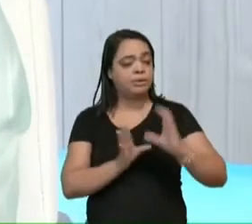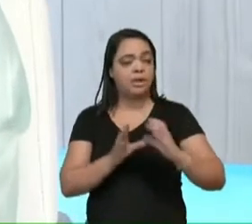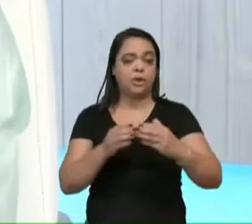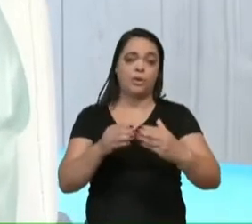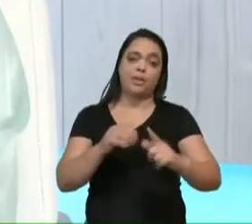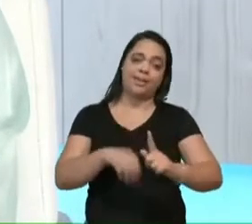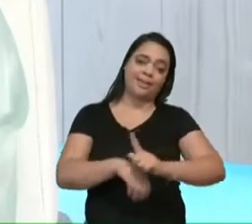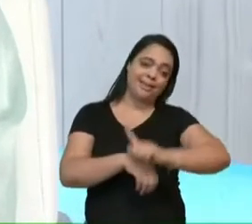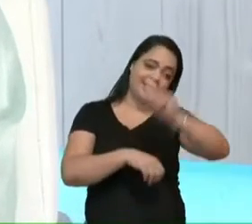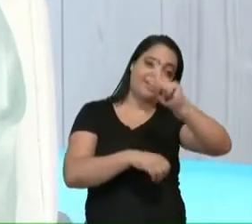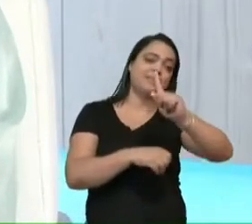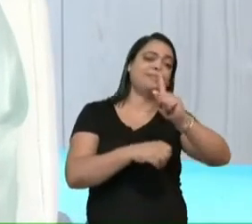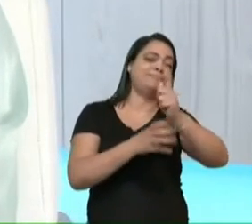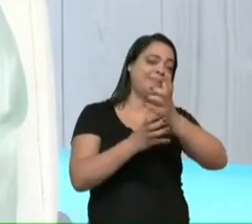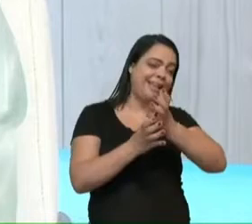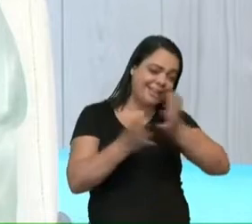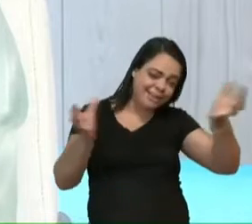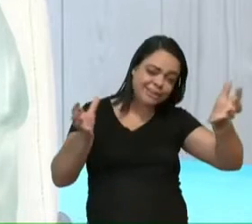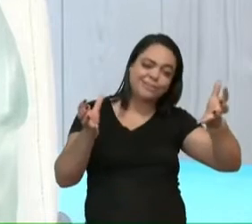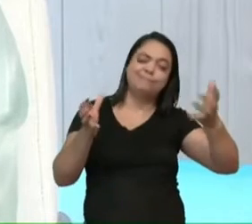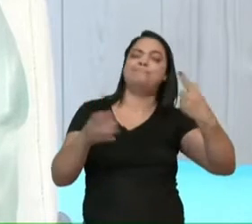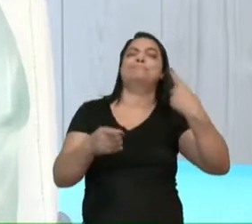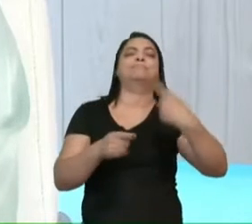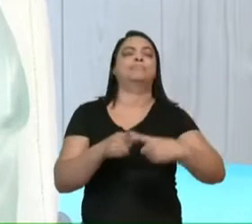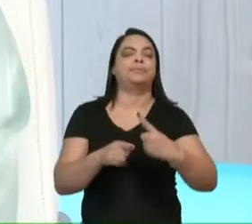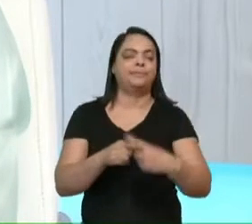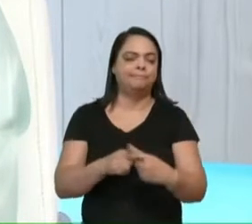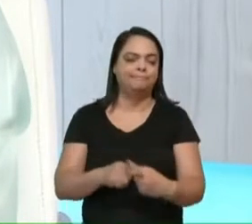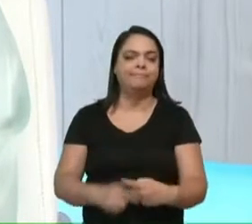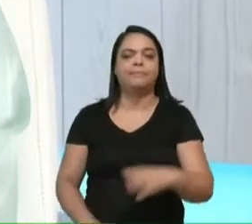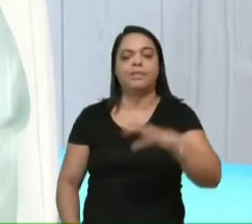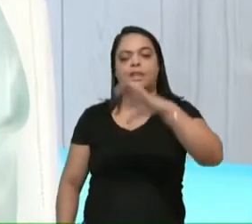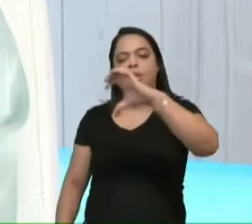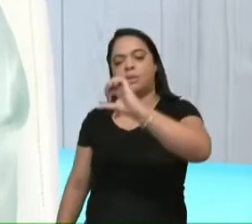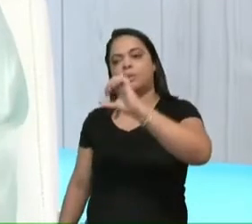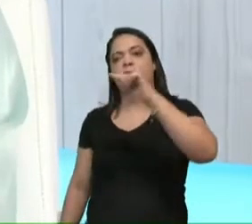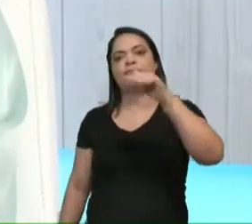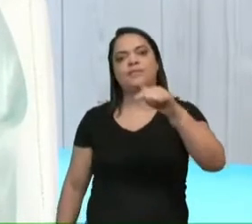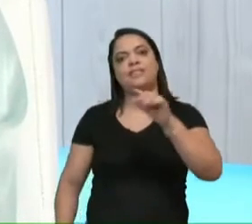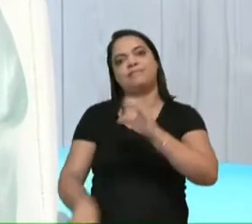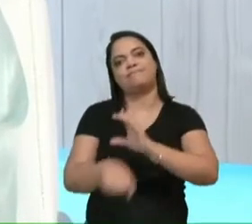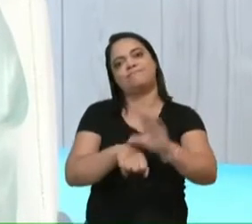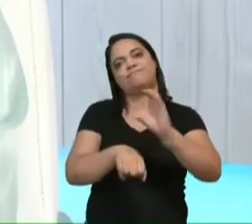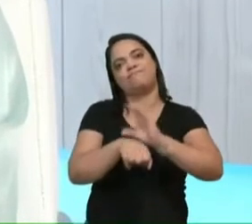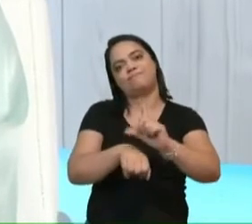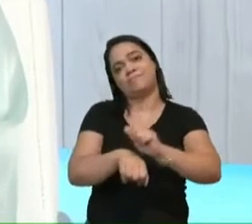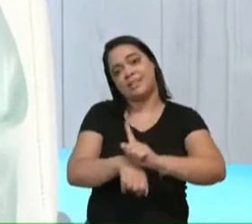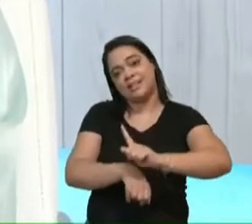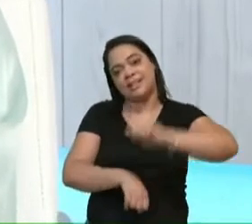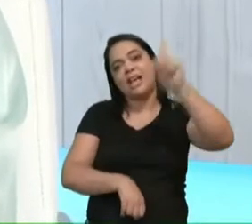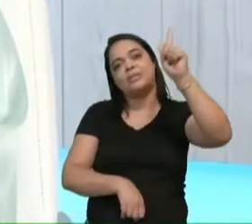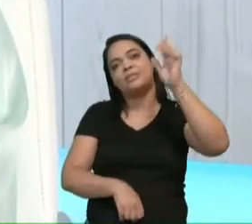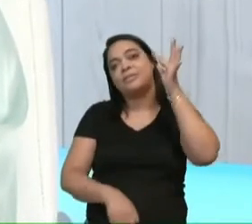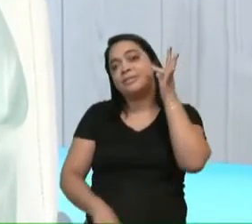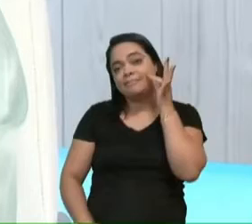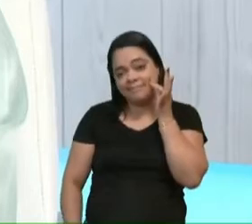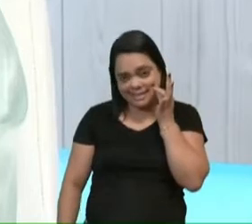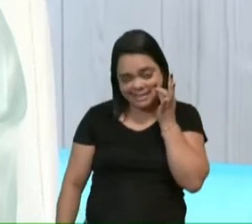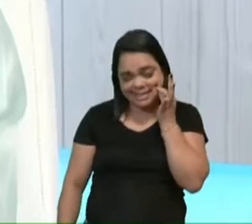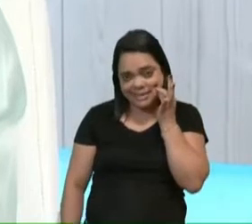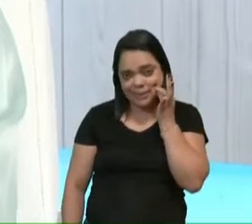conselho grande por quê Porque nós temos 97 cursos de ação no formato